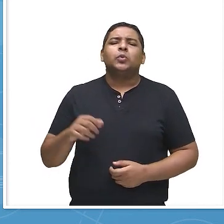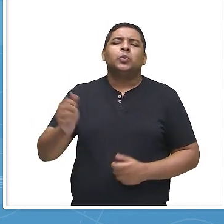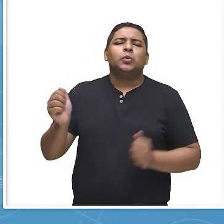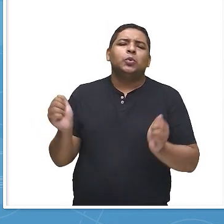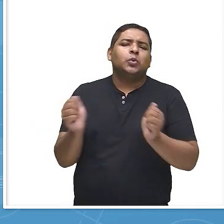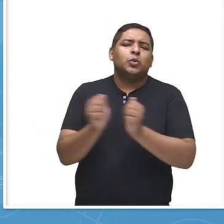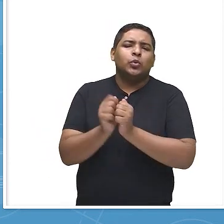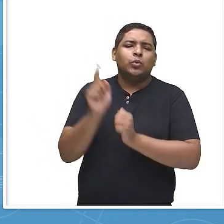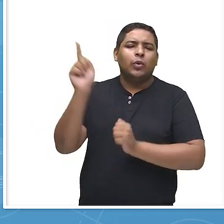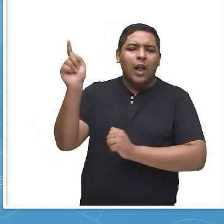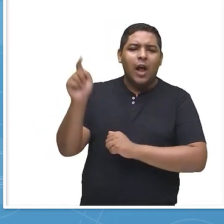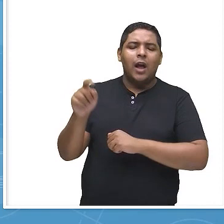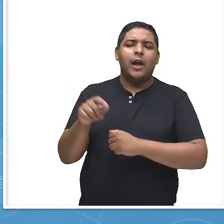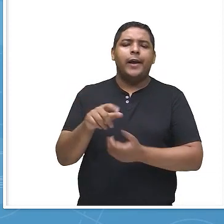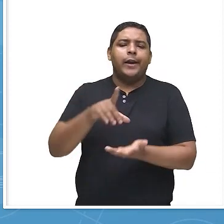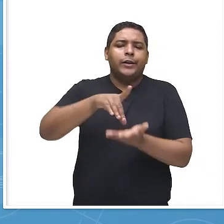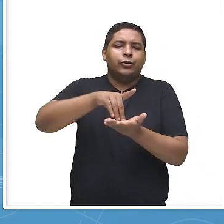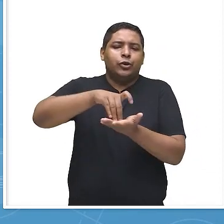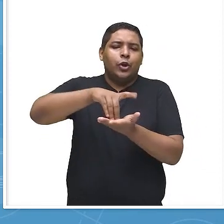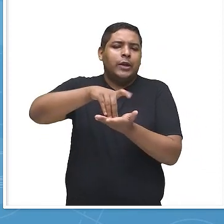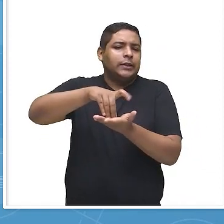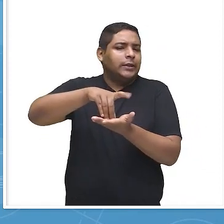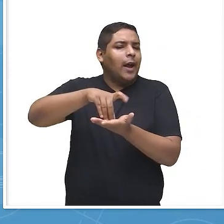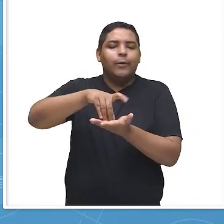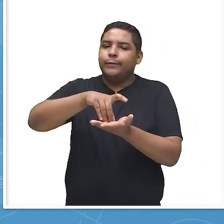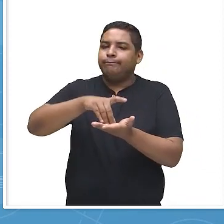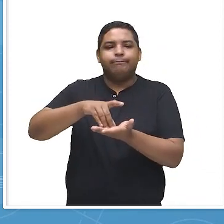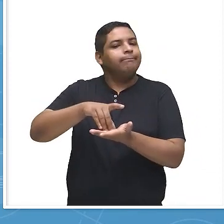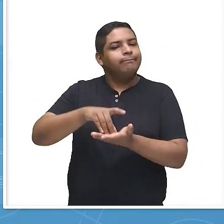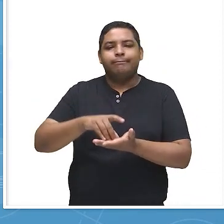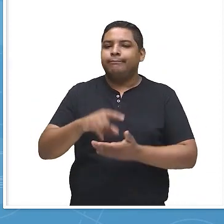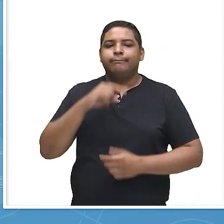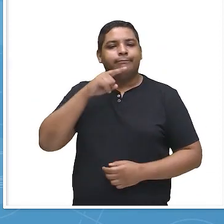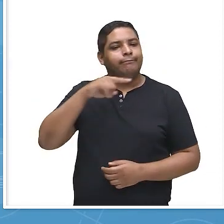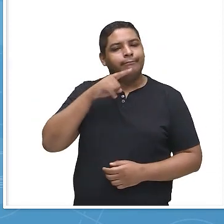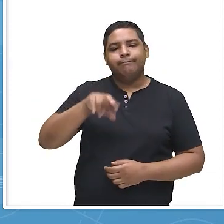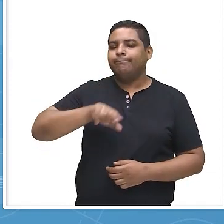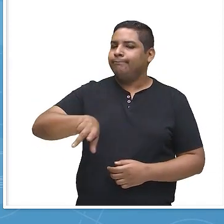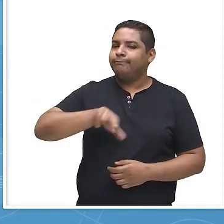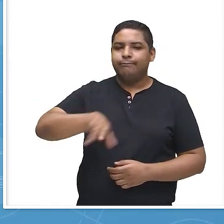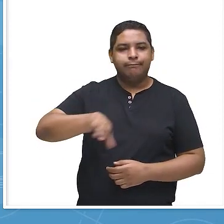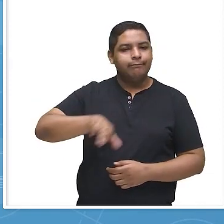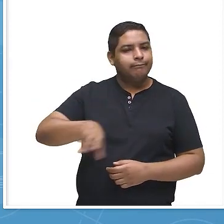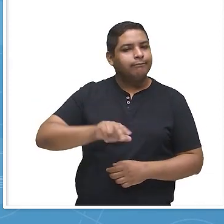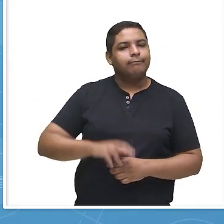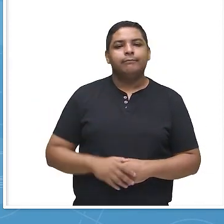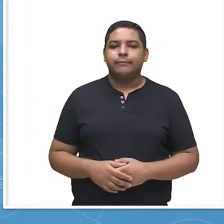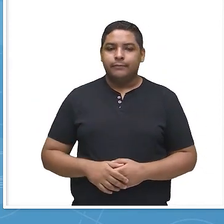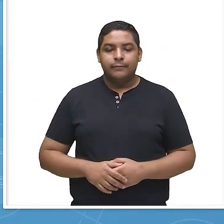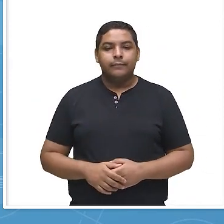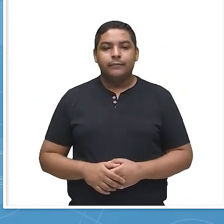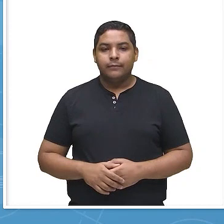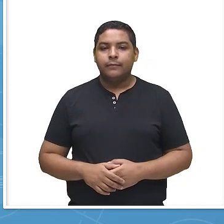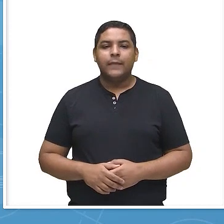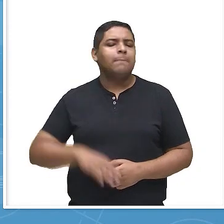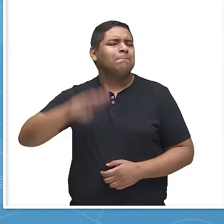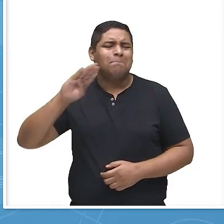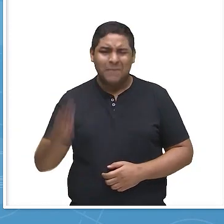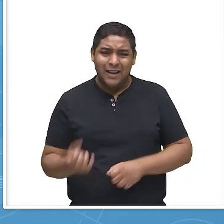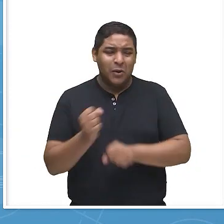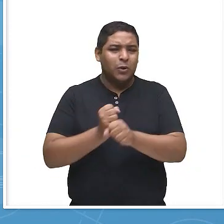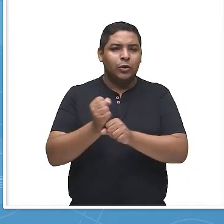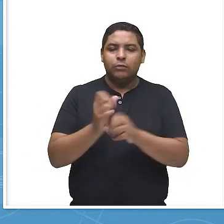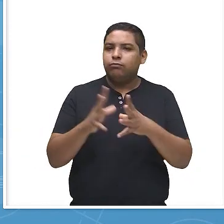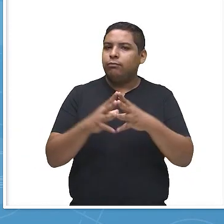não é verdade. Nós não tivemos contato com esses grandes répteis, os dinossauros. Eles desapareceram bilhões de anos